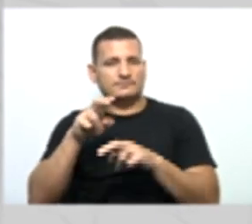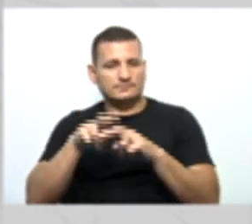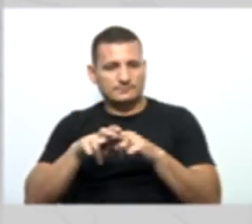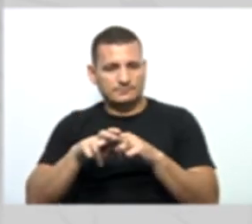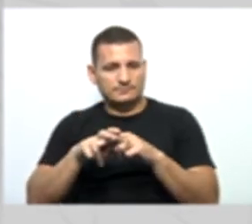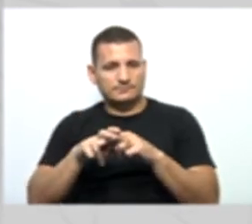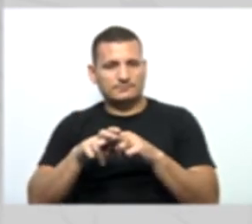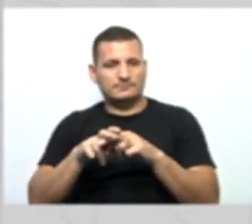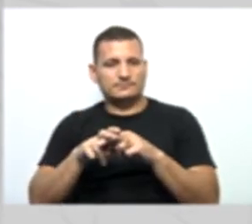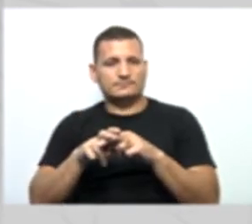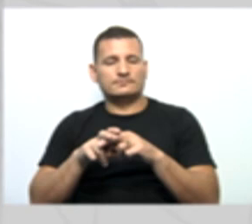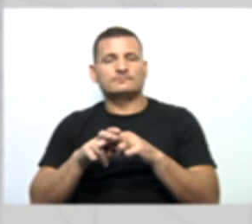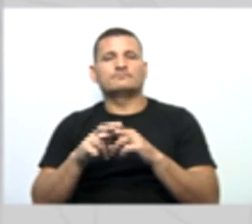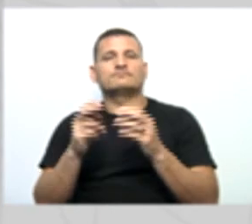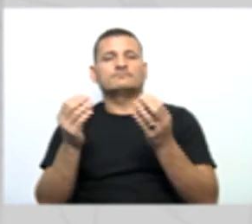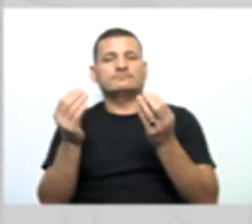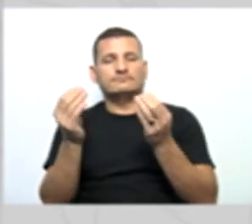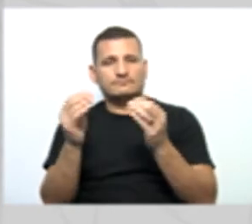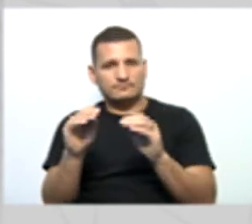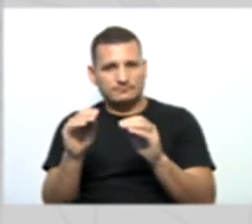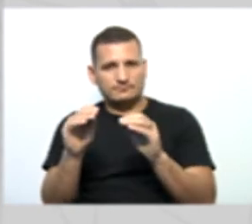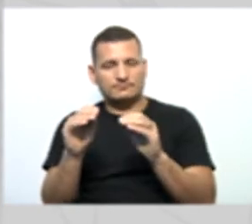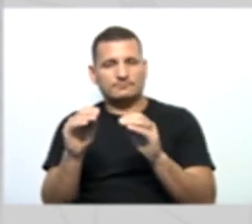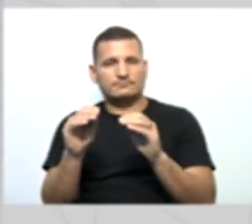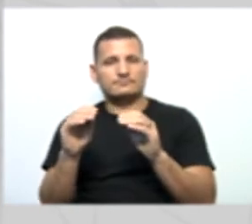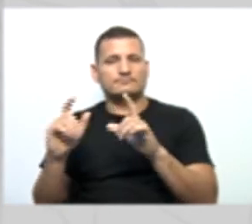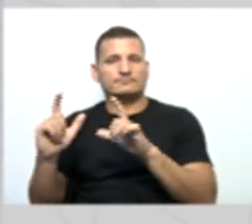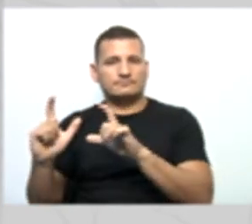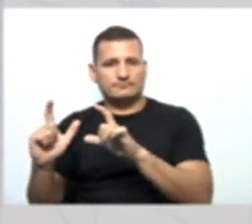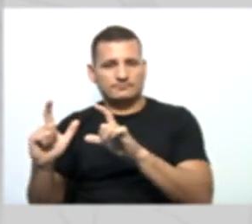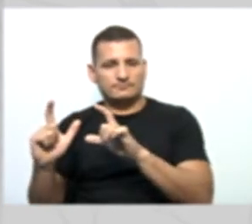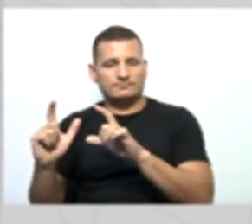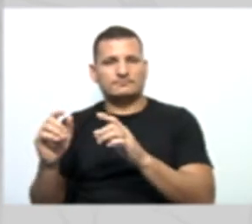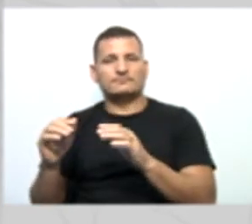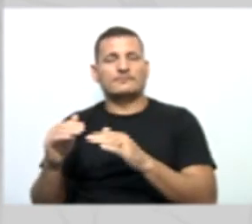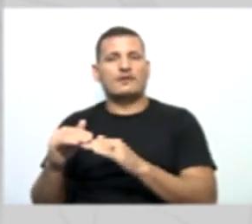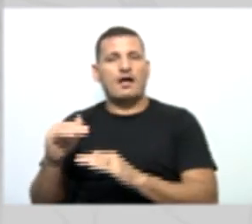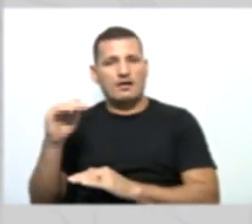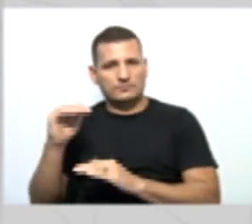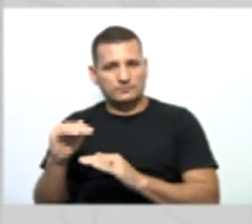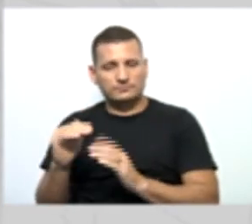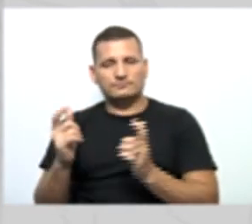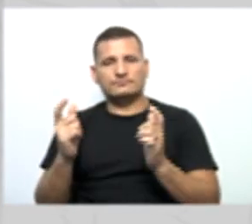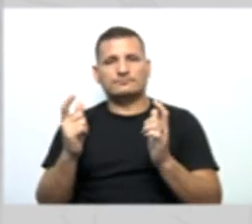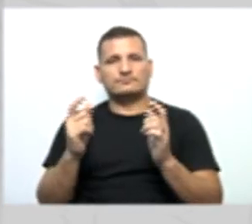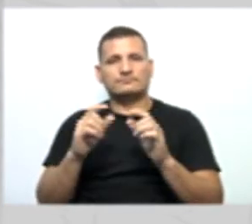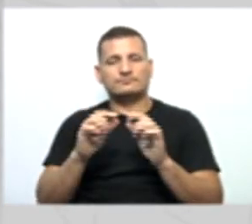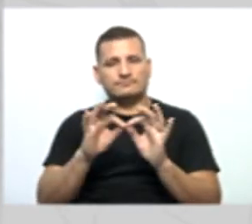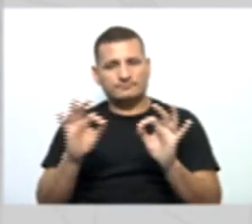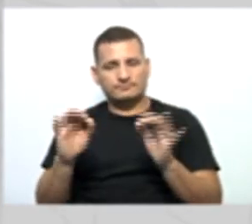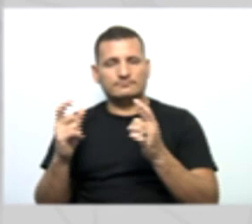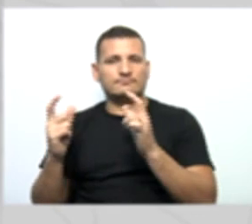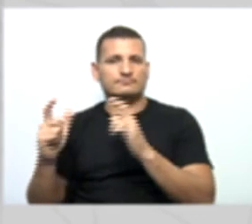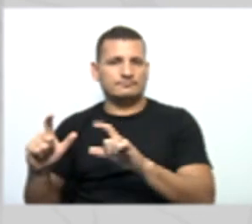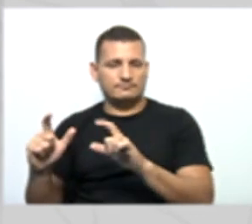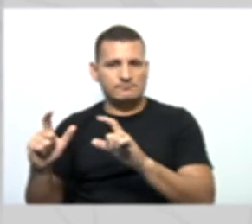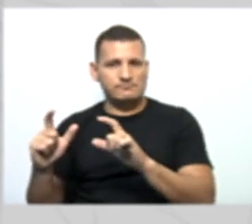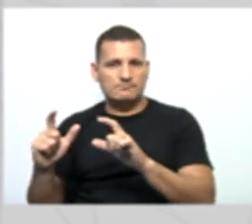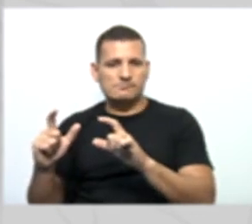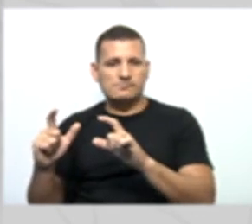regular a inclinação, colocamos o abre e fecha parênteses no final. Regular a altura, vamos colocar o abre e fecha parênteses no